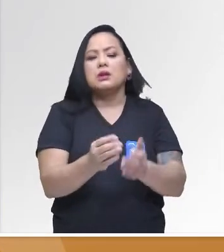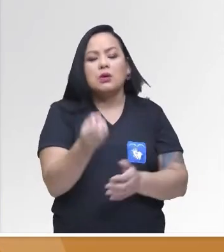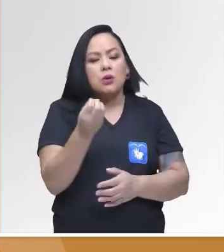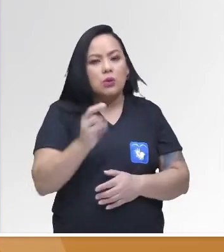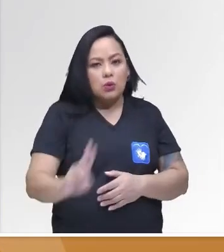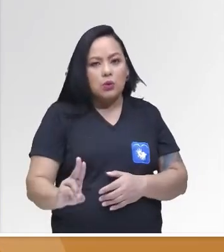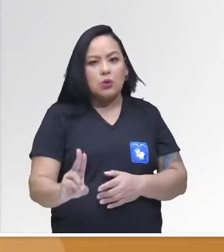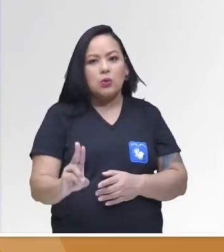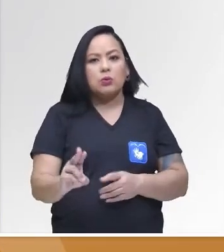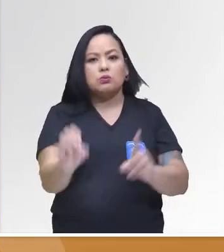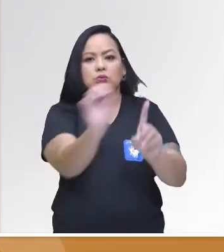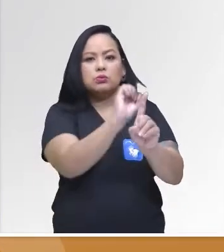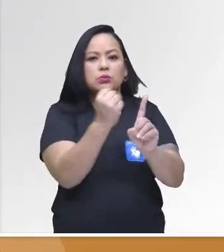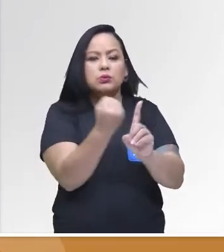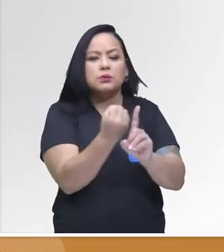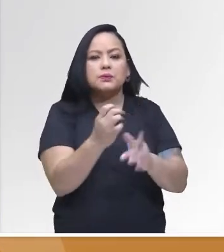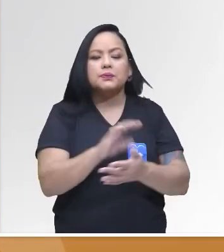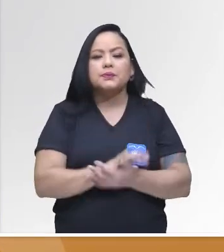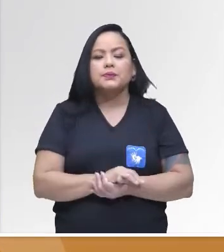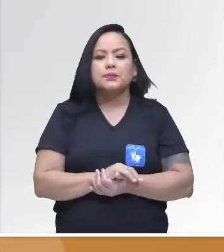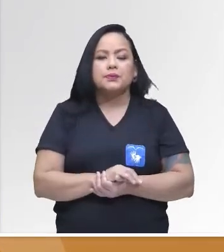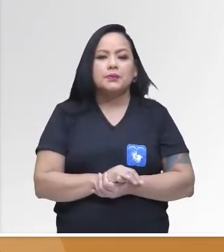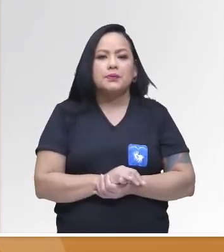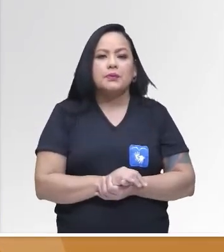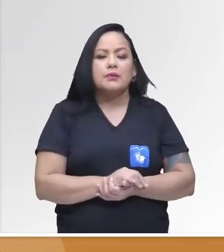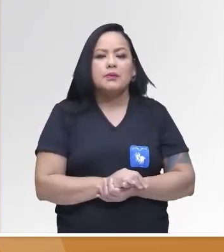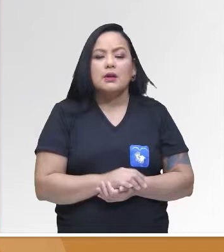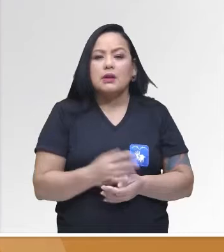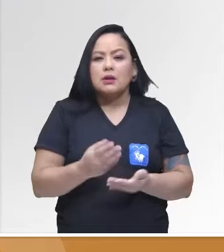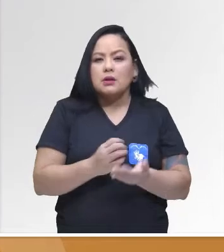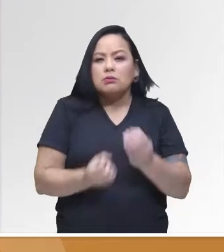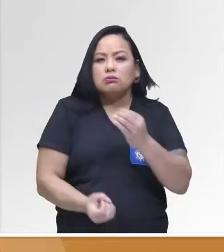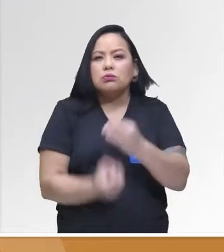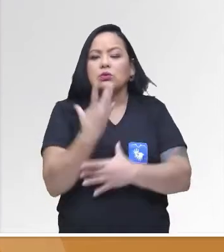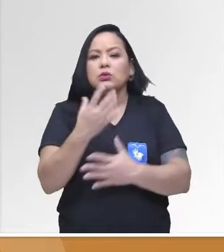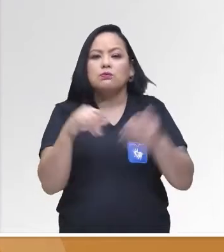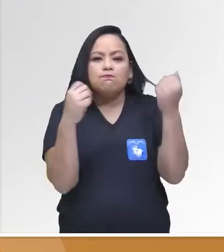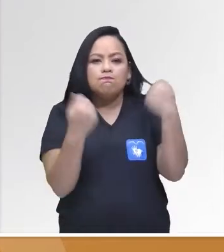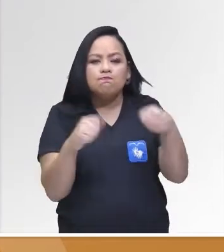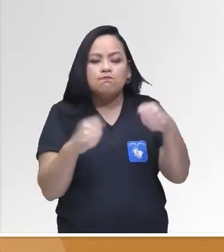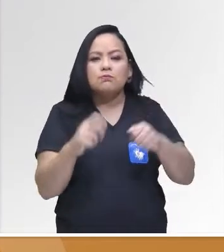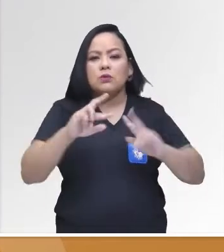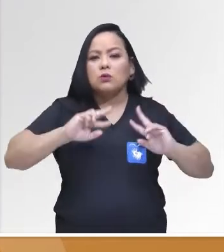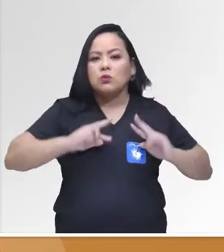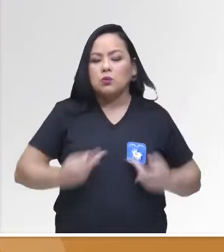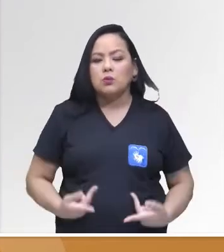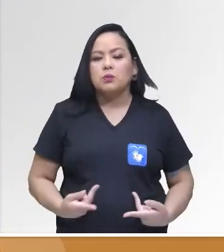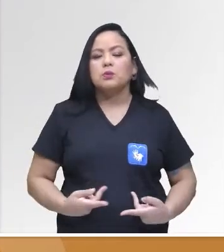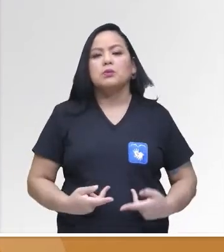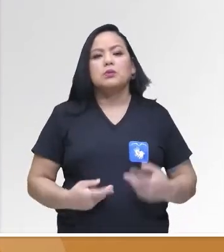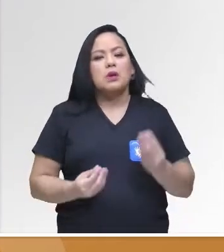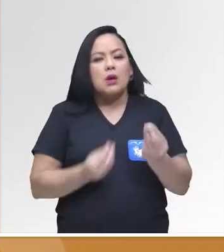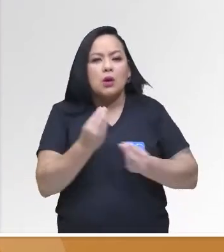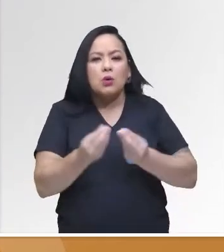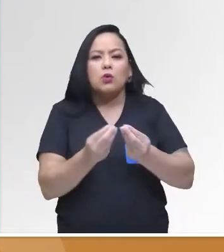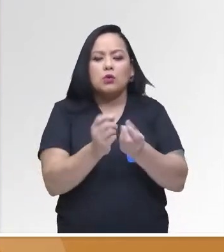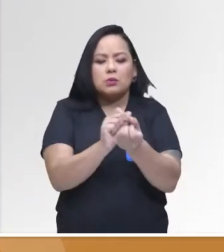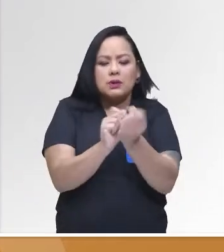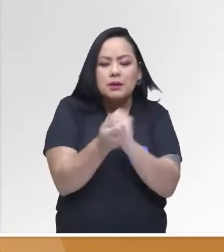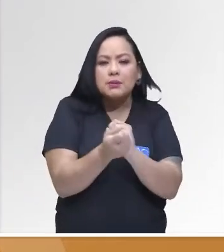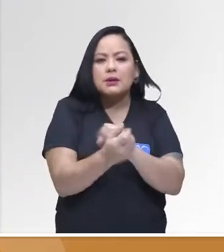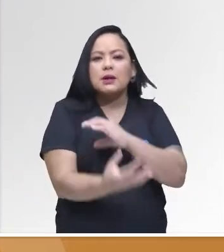ou sociedade. A partir das necessidades humanas, vão sendo moldados